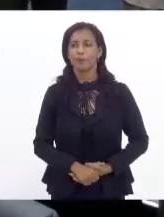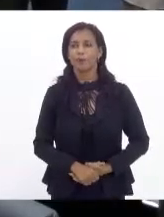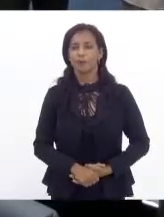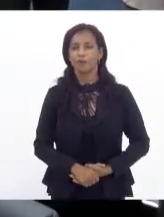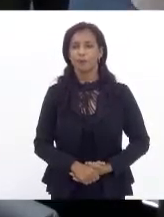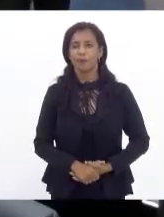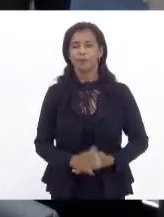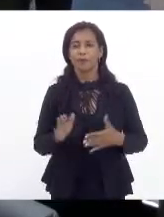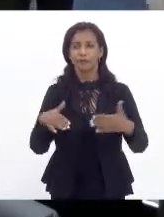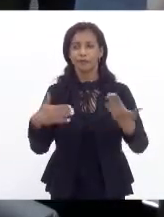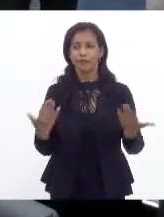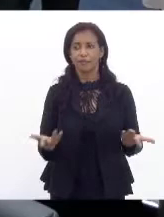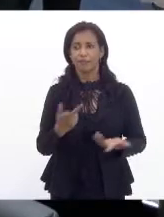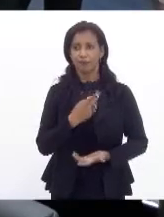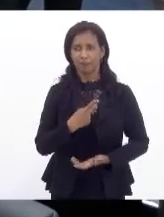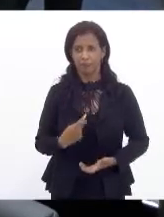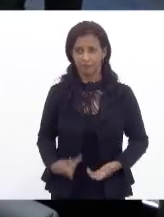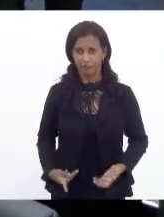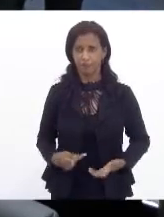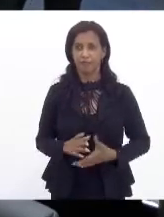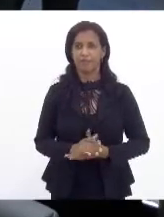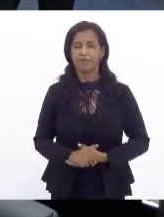Senhor presidente,